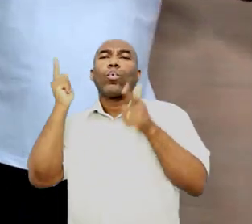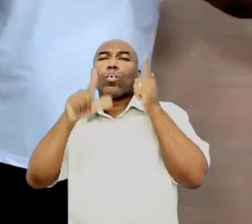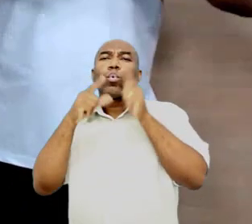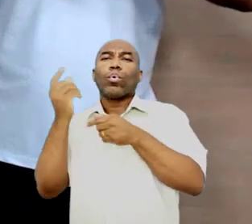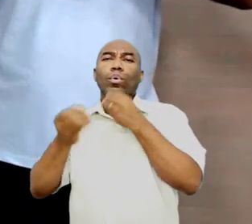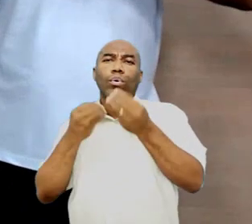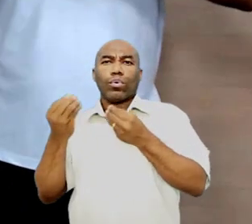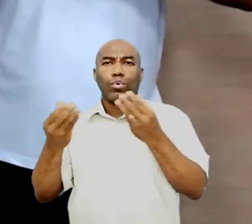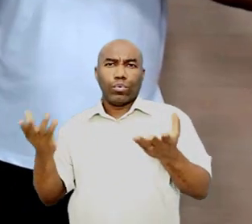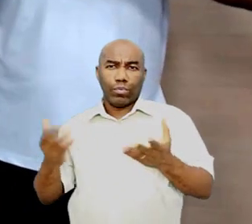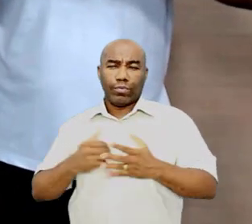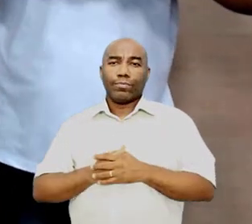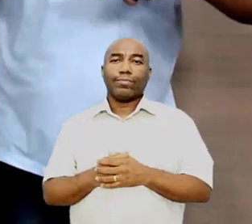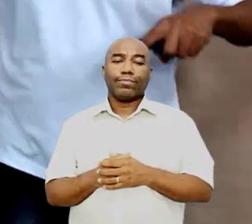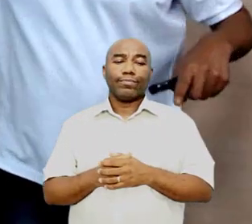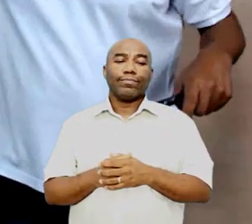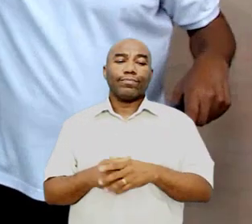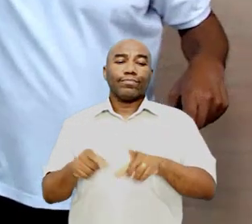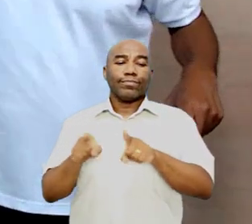Capsídeo.